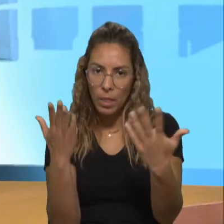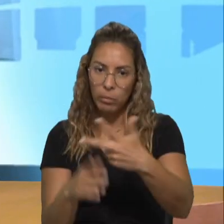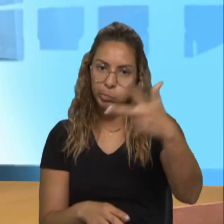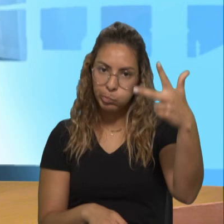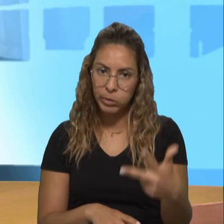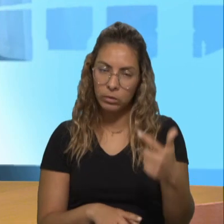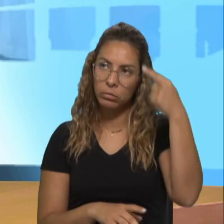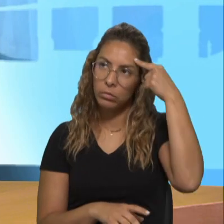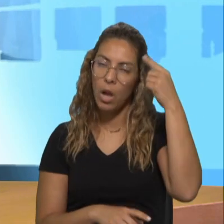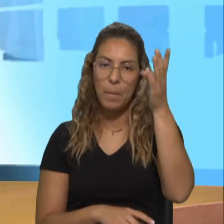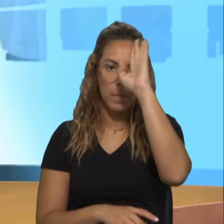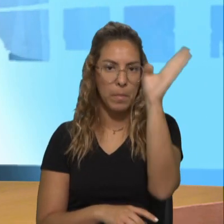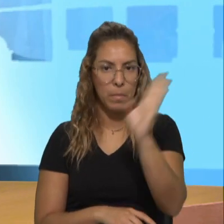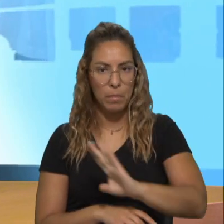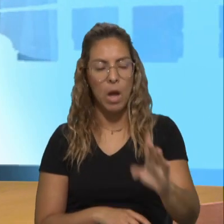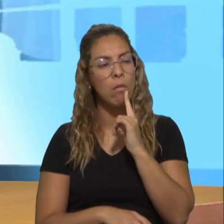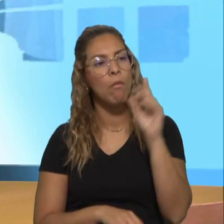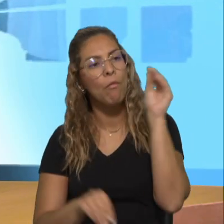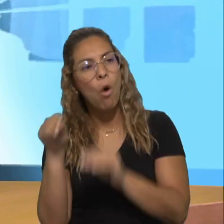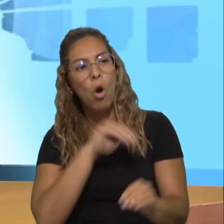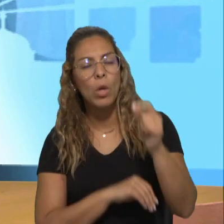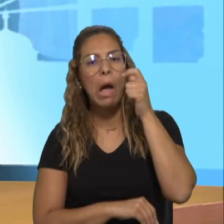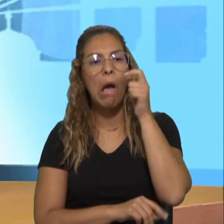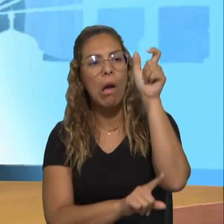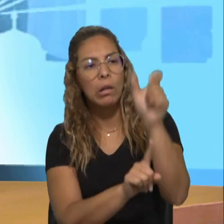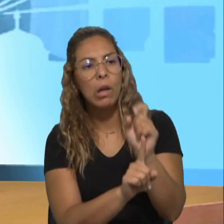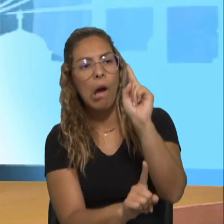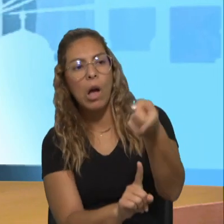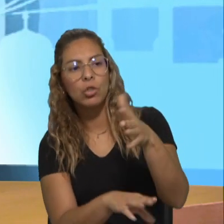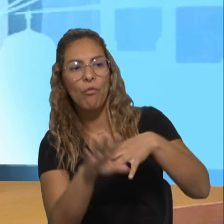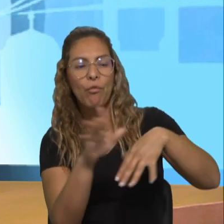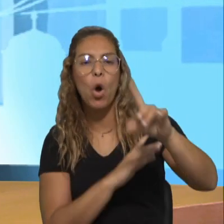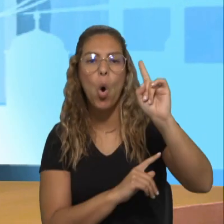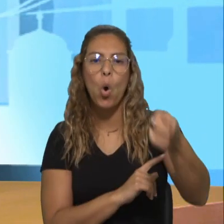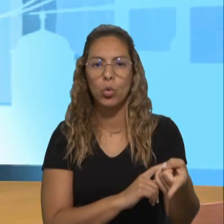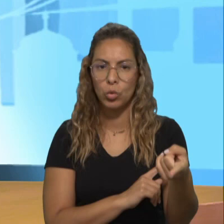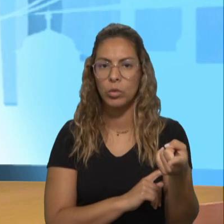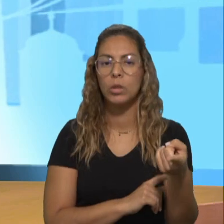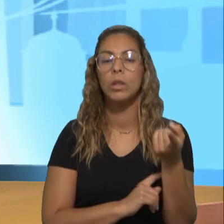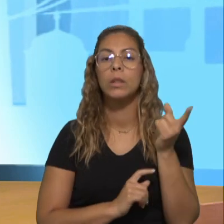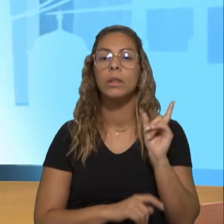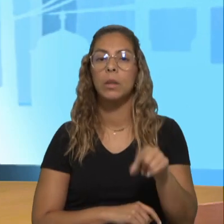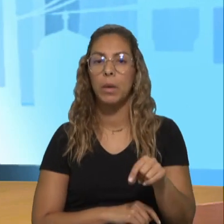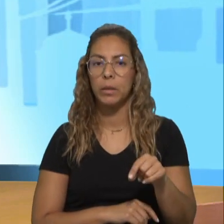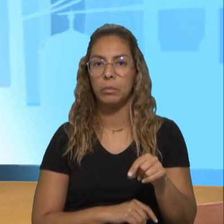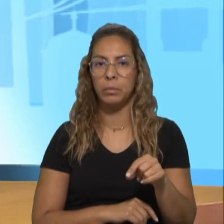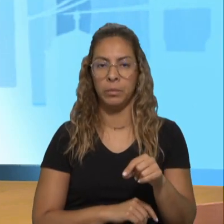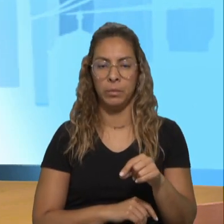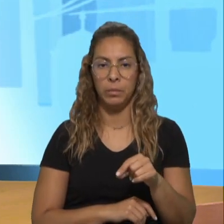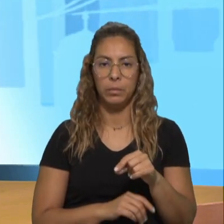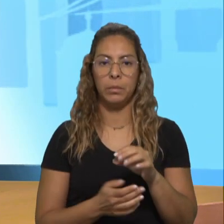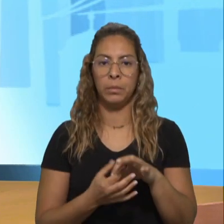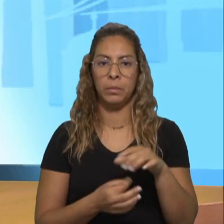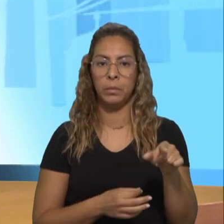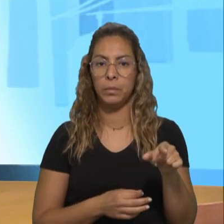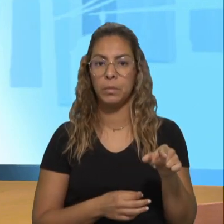que os jovens saibam de facto em quem estão a votar, se de facto se